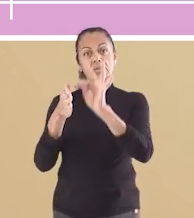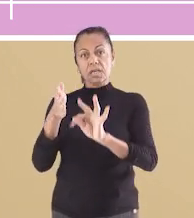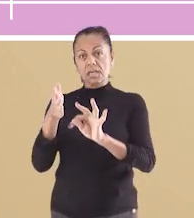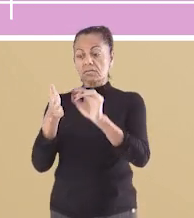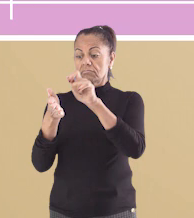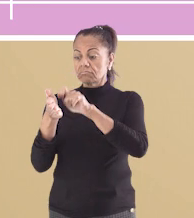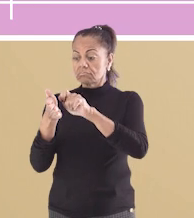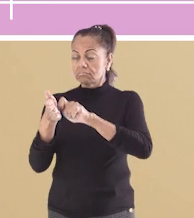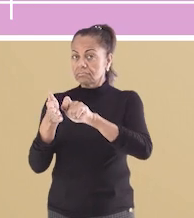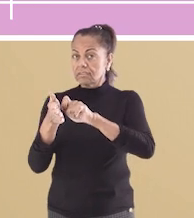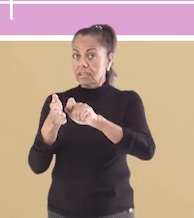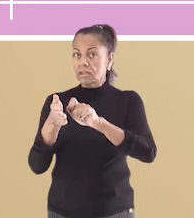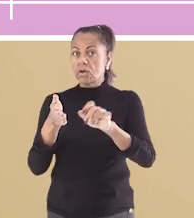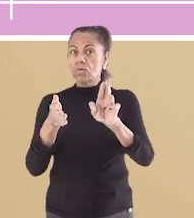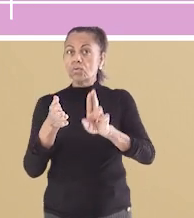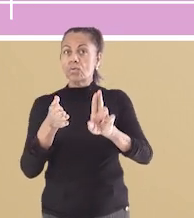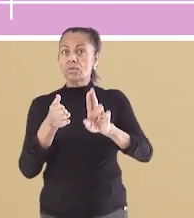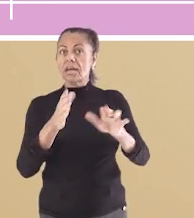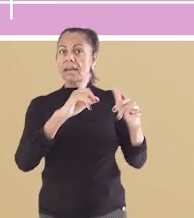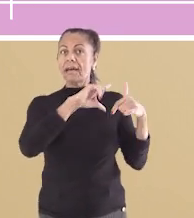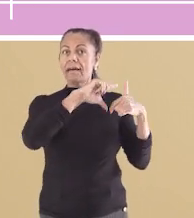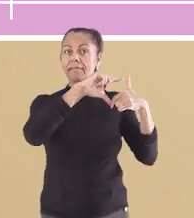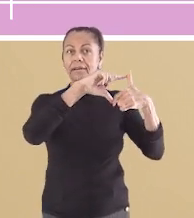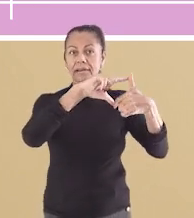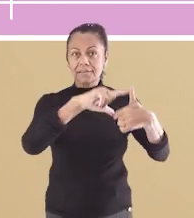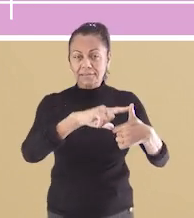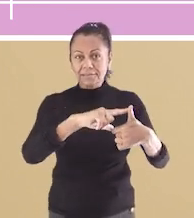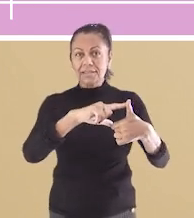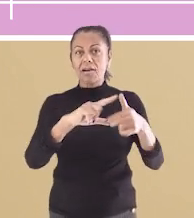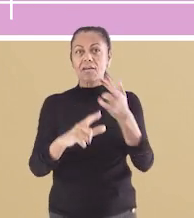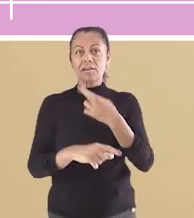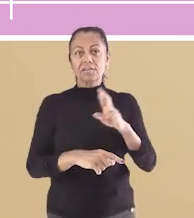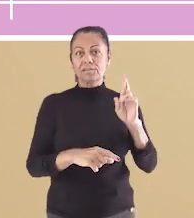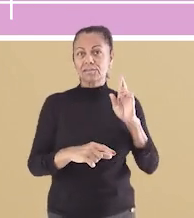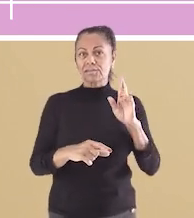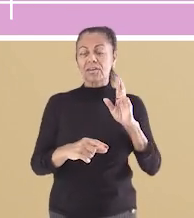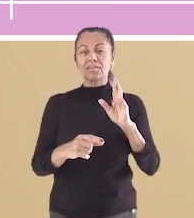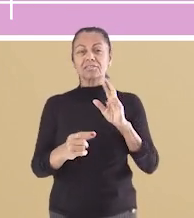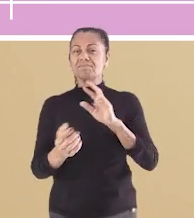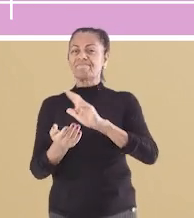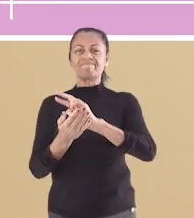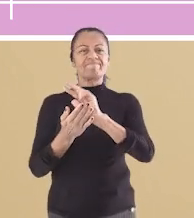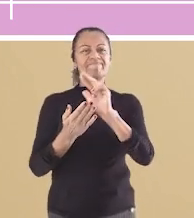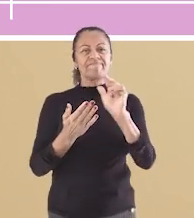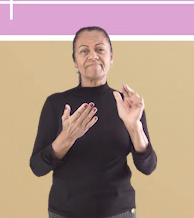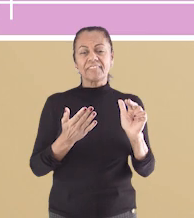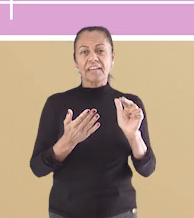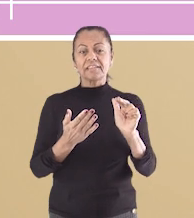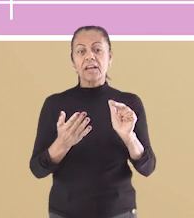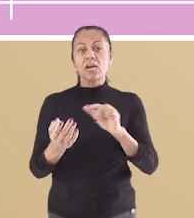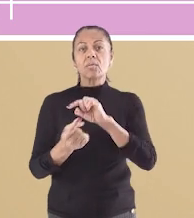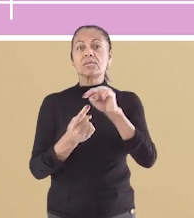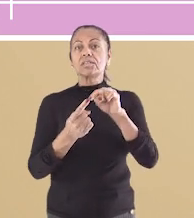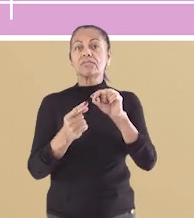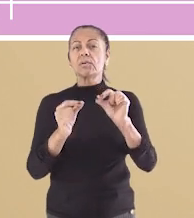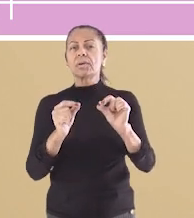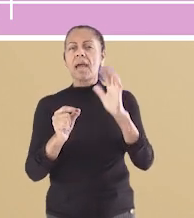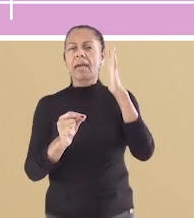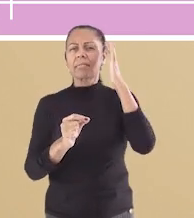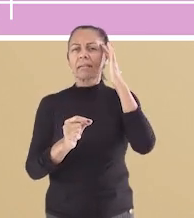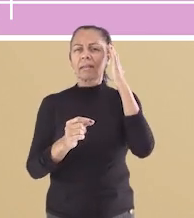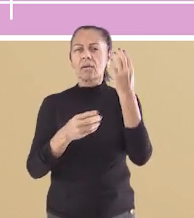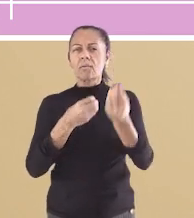utilizados pelas tradições religiosas de maneiras diversas. E o objetivo da aula é compreender como o estudo e